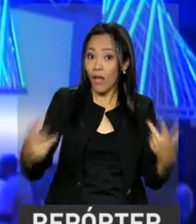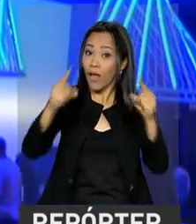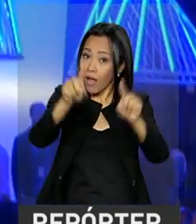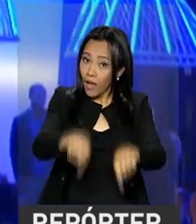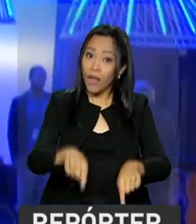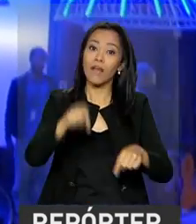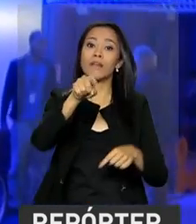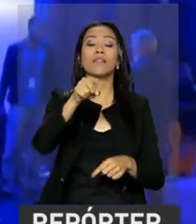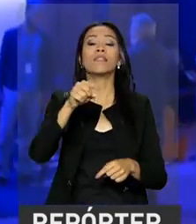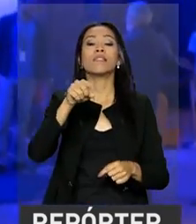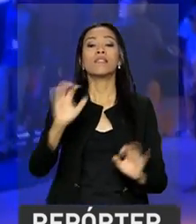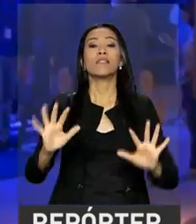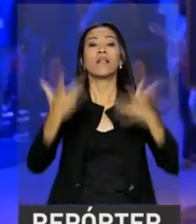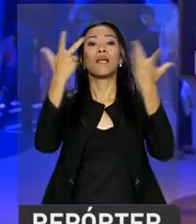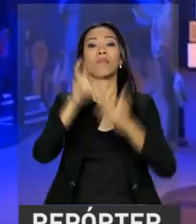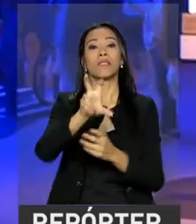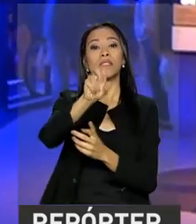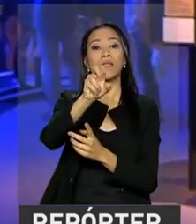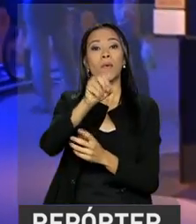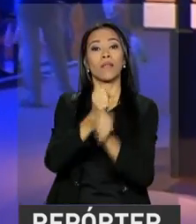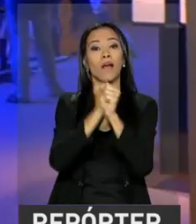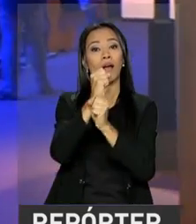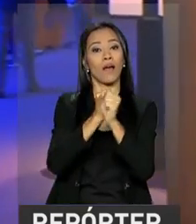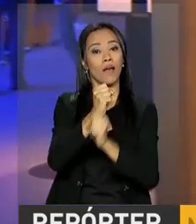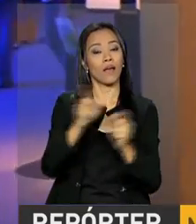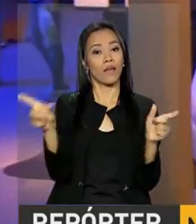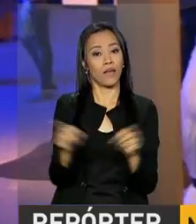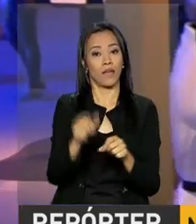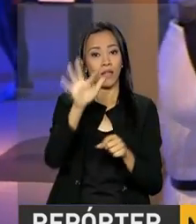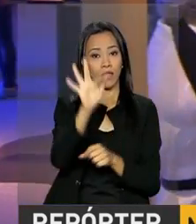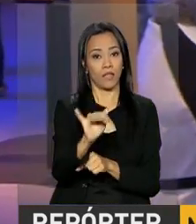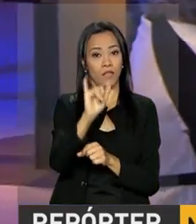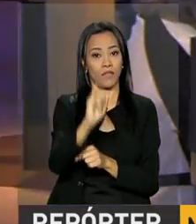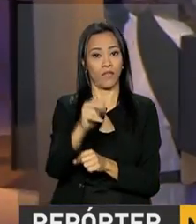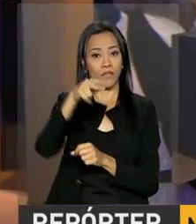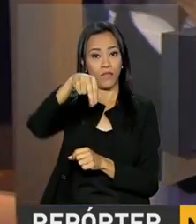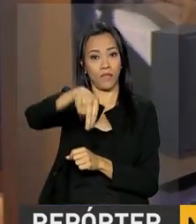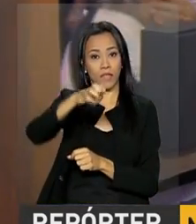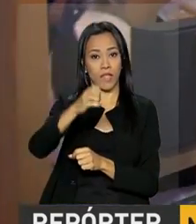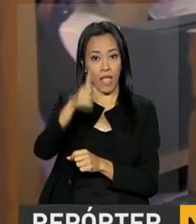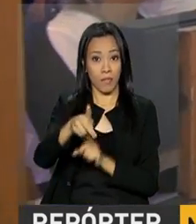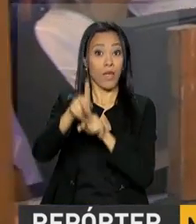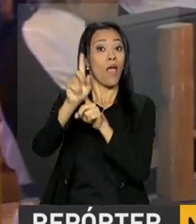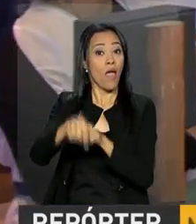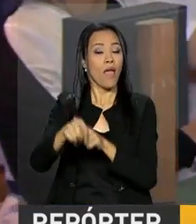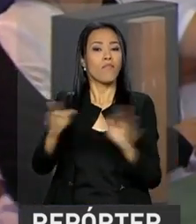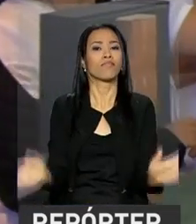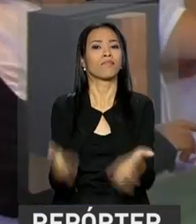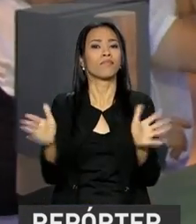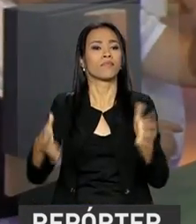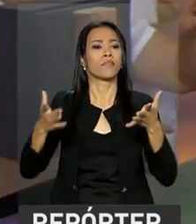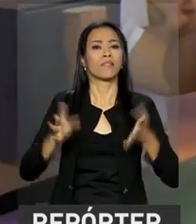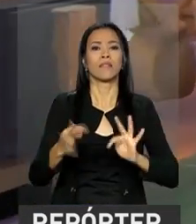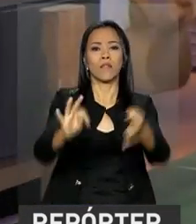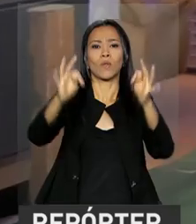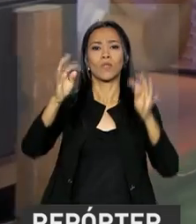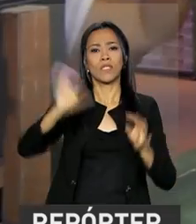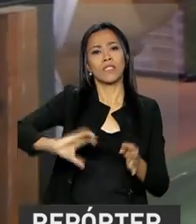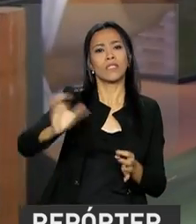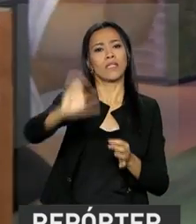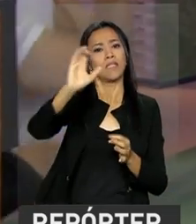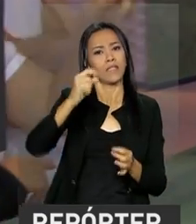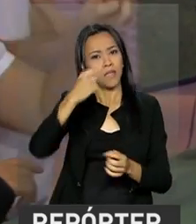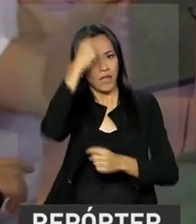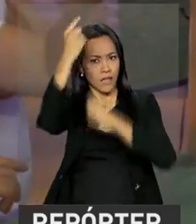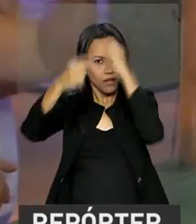celebram os 50 anos da fnep uma empresa pública que fomenta Ciência Tecnologia e inovação A ideia